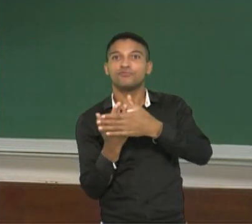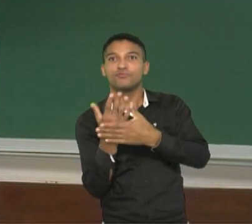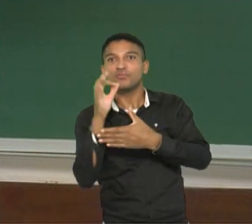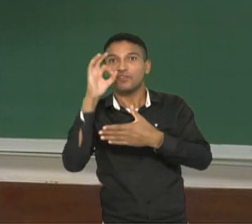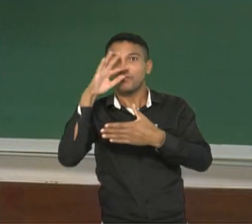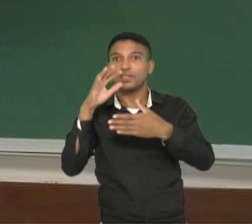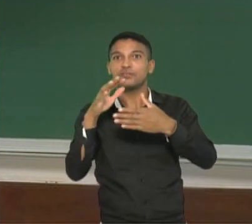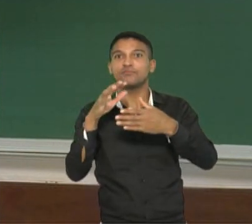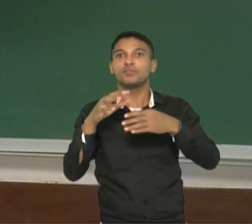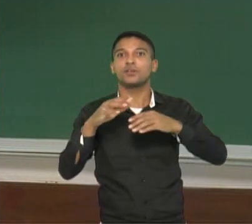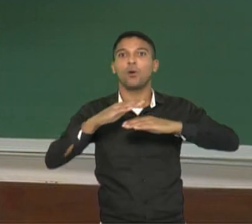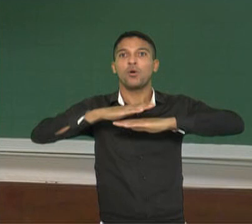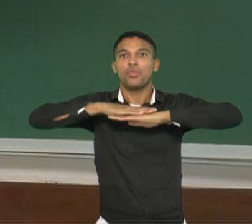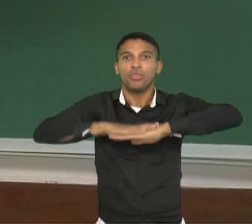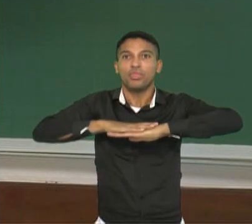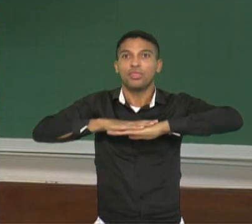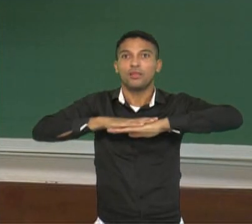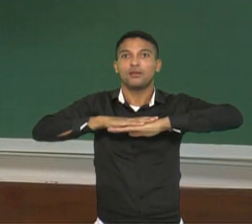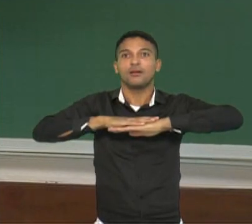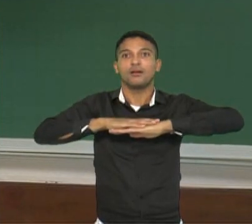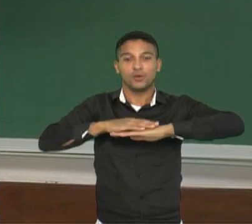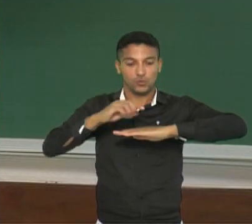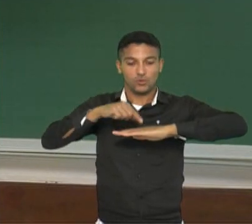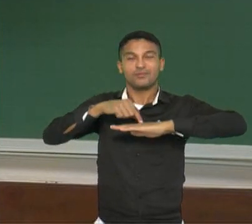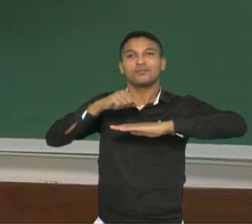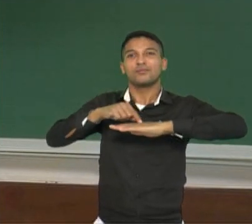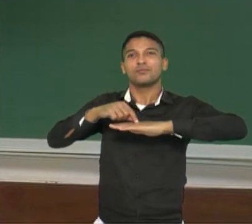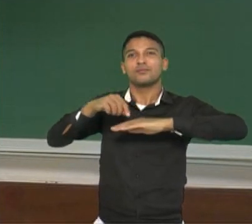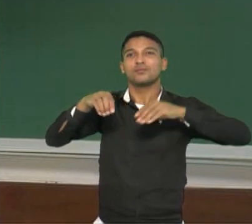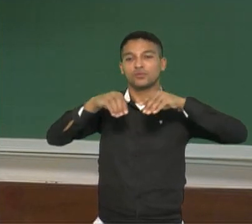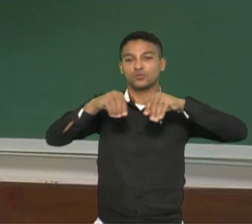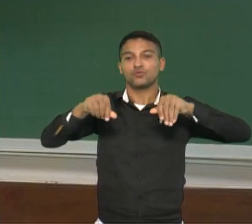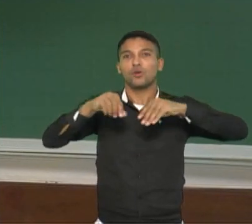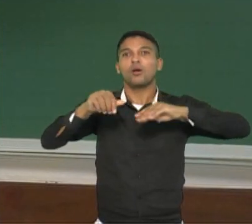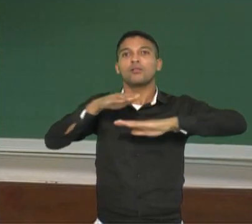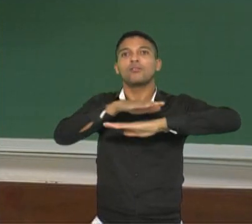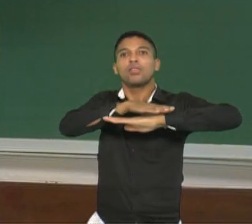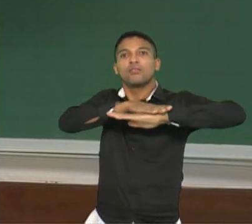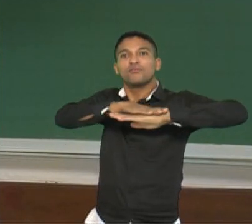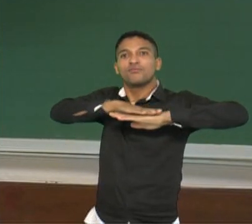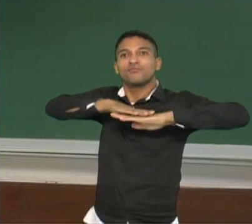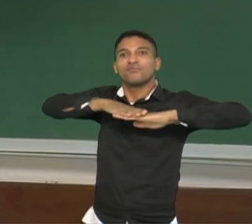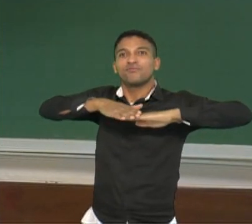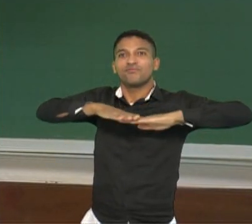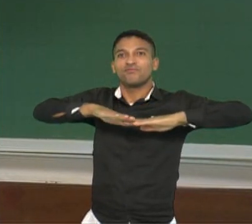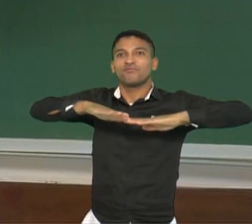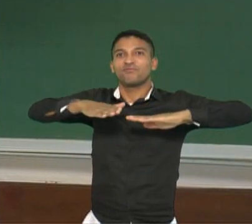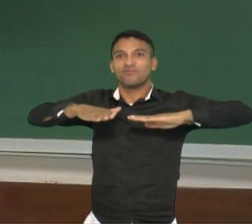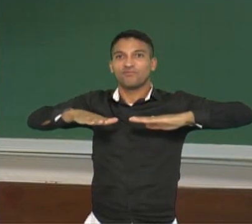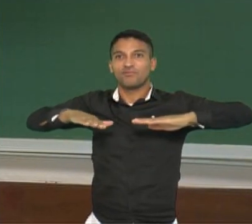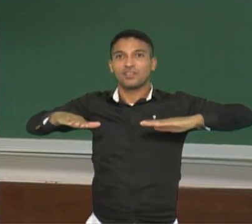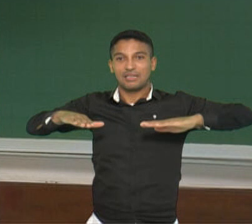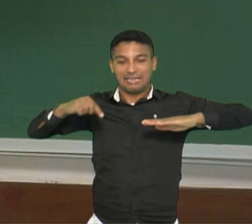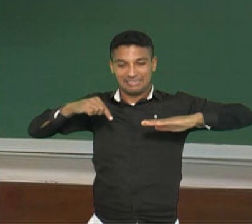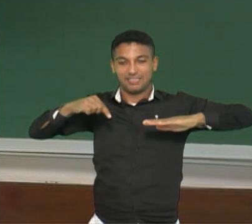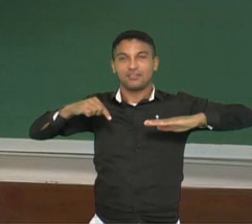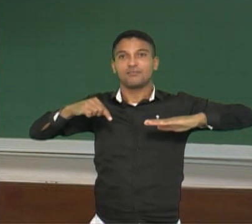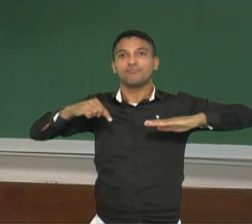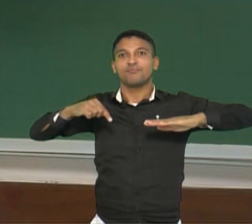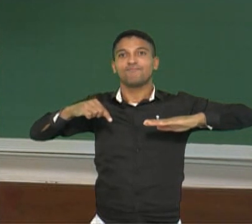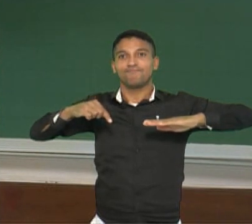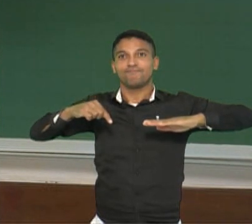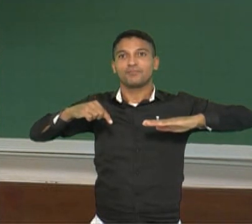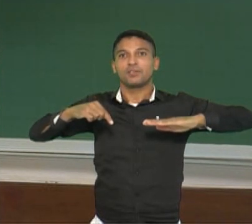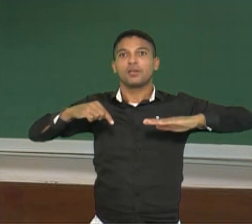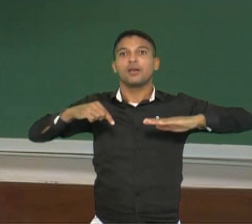do manejo inadequado dos solos. Então o uso inadequado do solo, o uso inadequado dessas